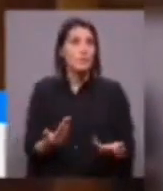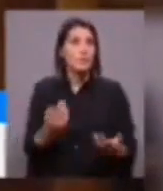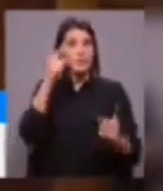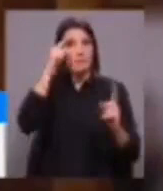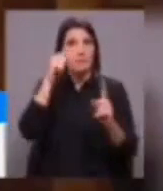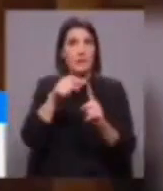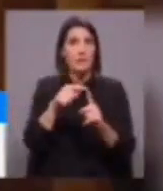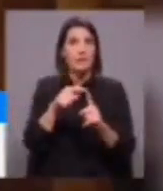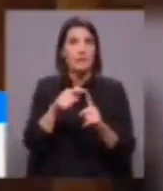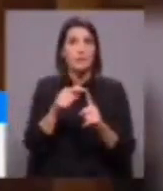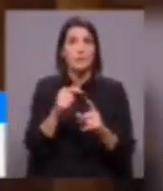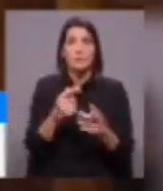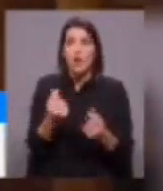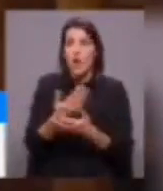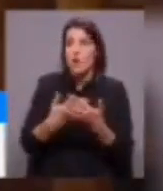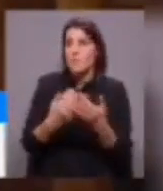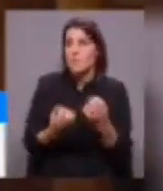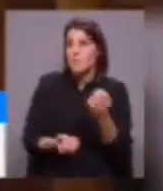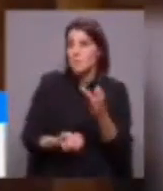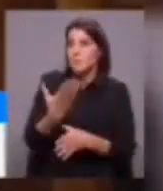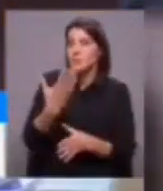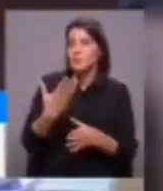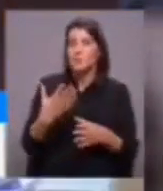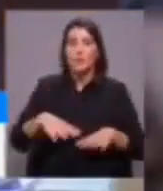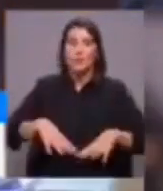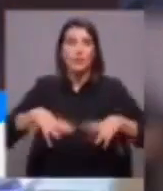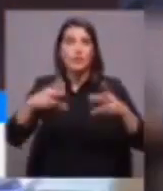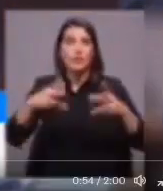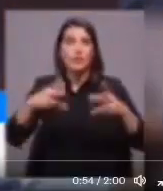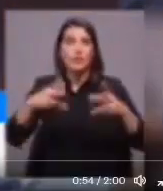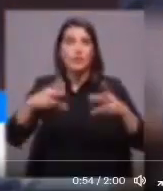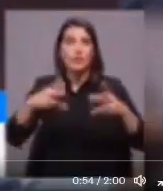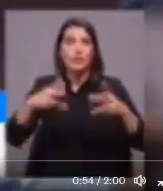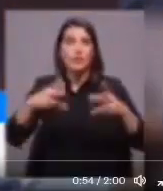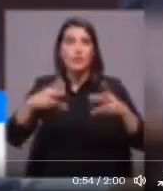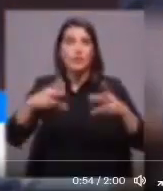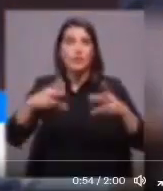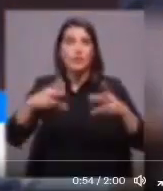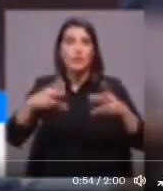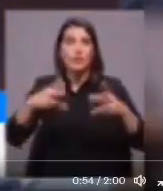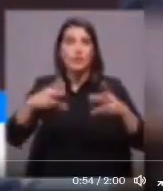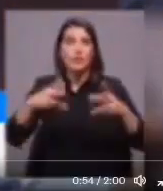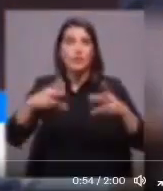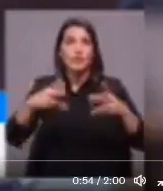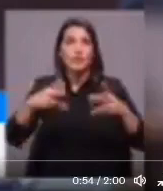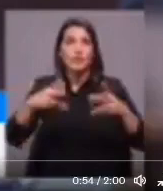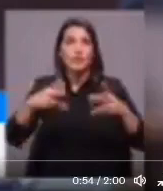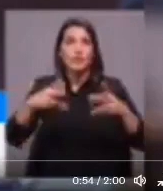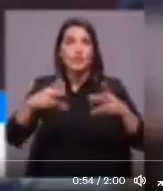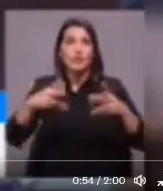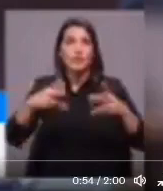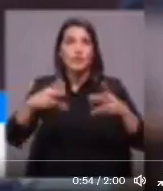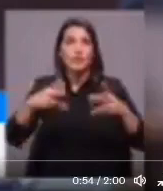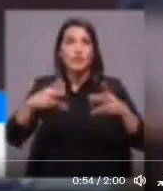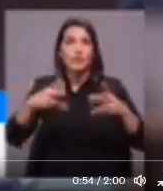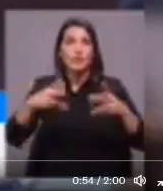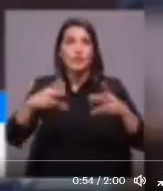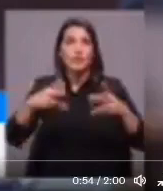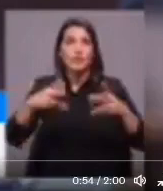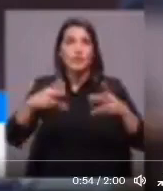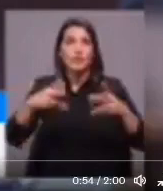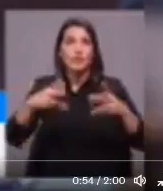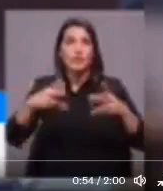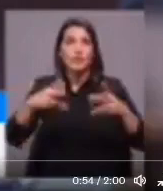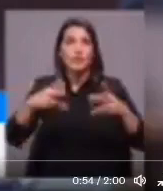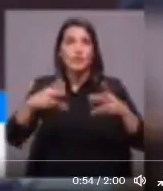a produtividade da economia para o crescimento da economia e aqui é que reparem o problema não é porque a Maria na morte